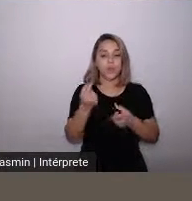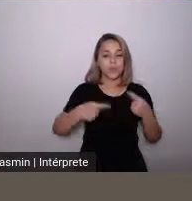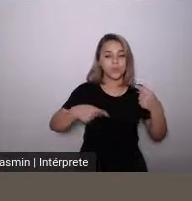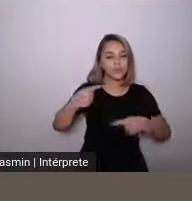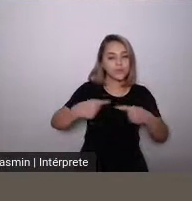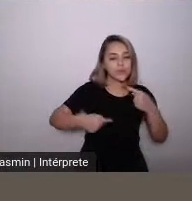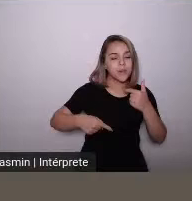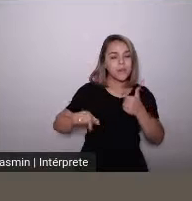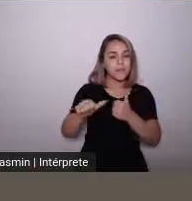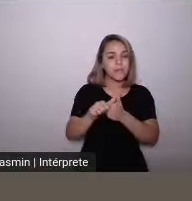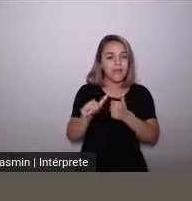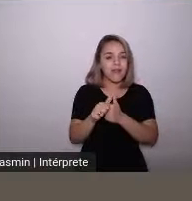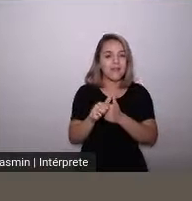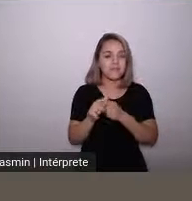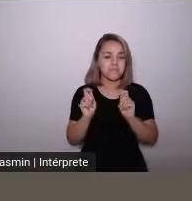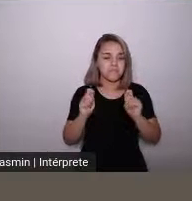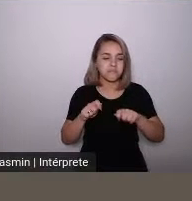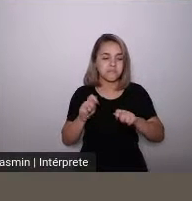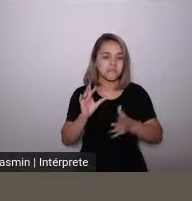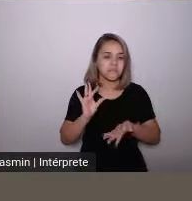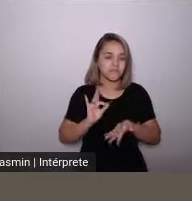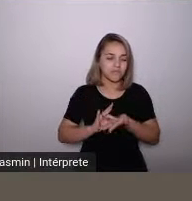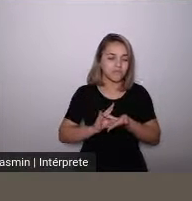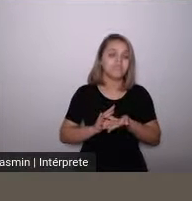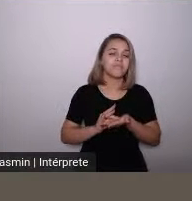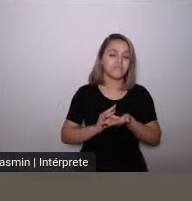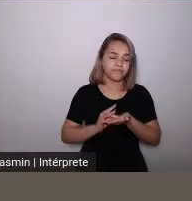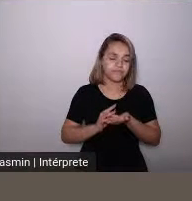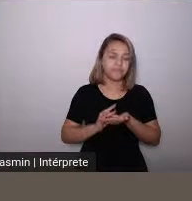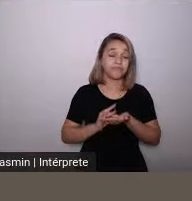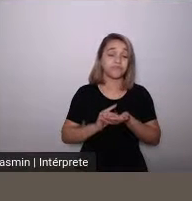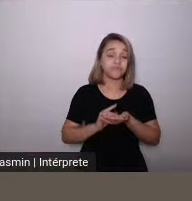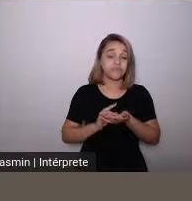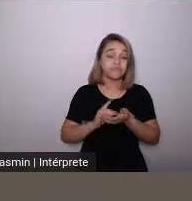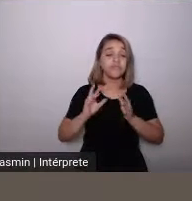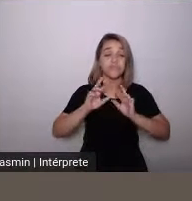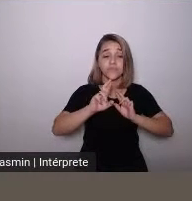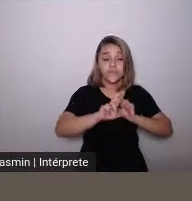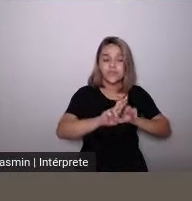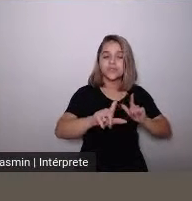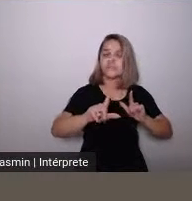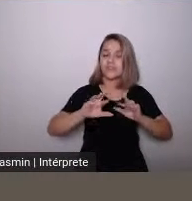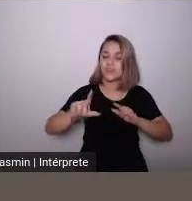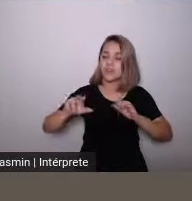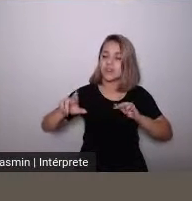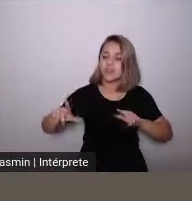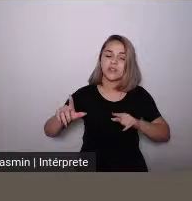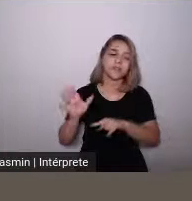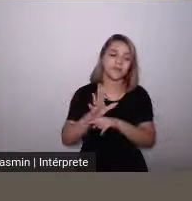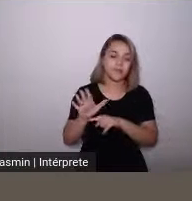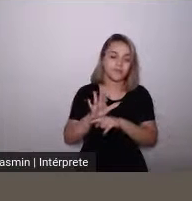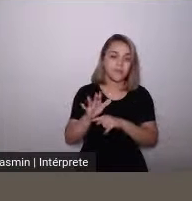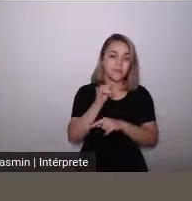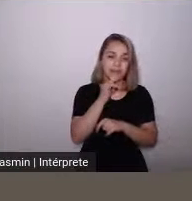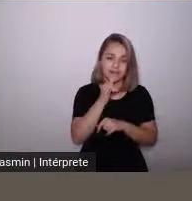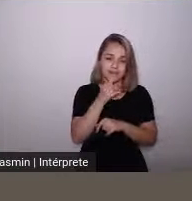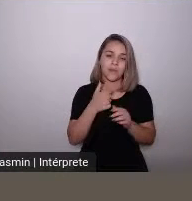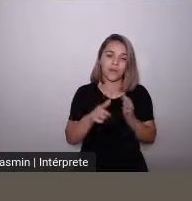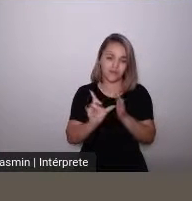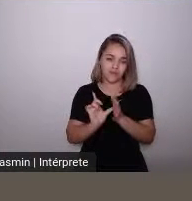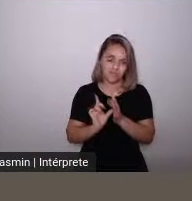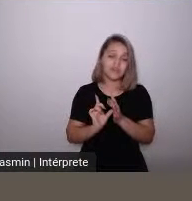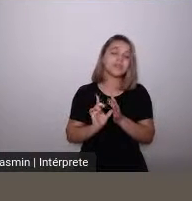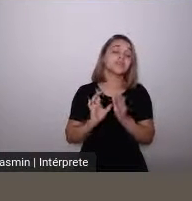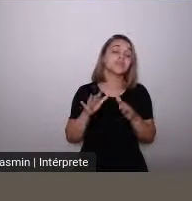aproximação se materializou na obra. Ao contrário dos outros filmes e exemplos que eu dei, enfim,